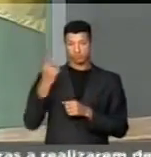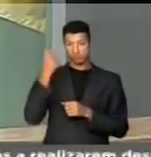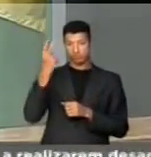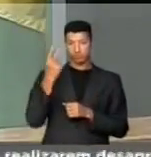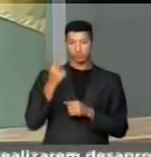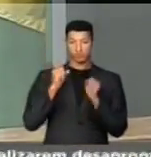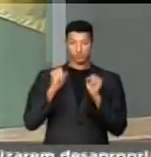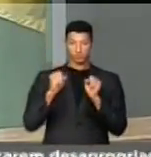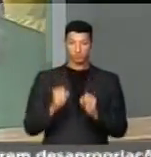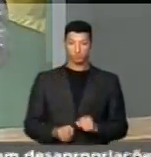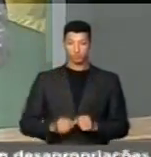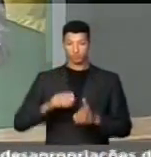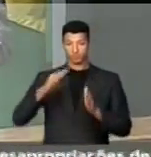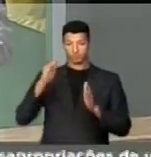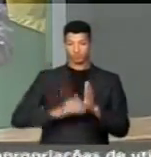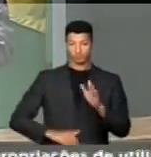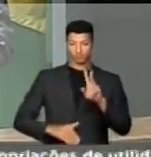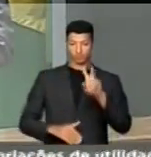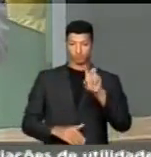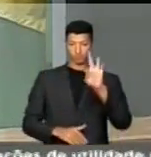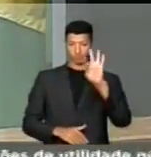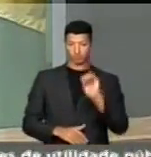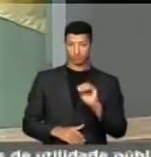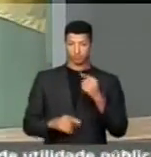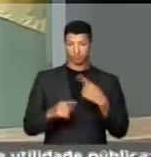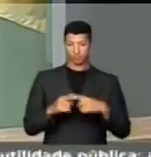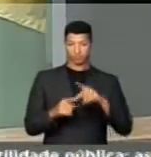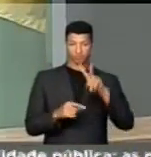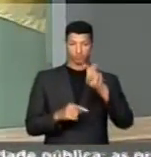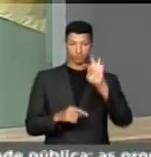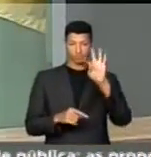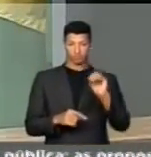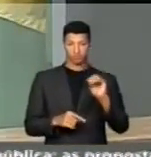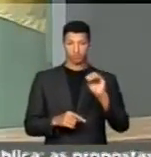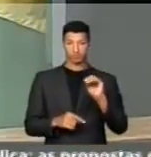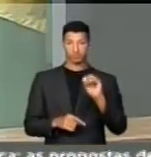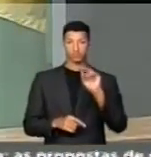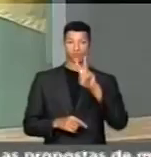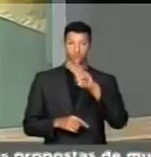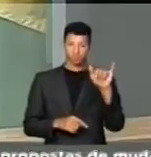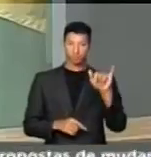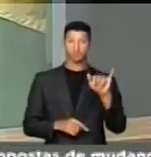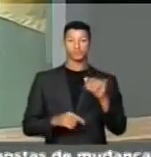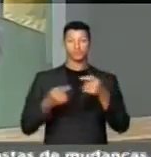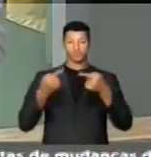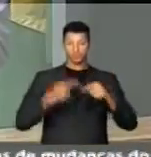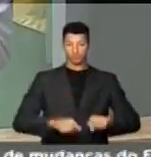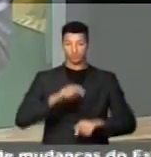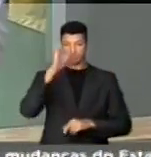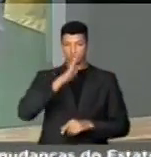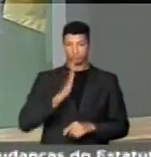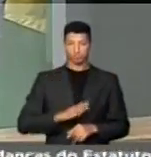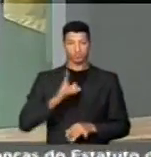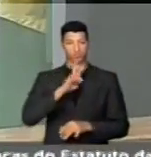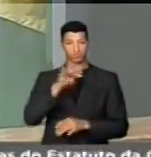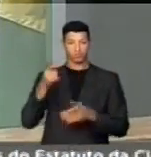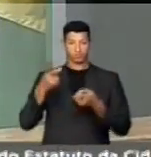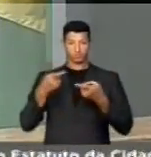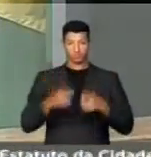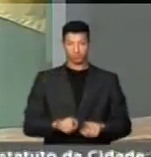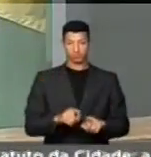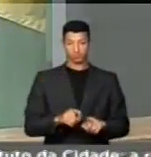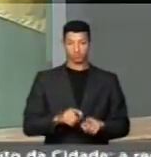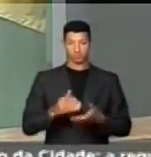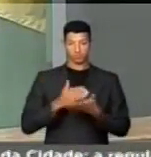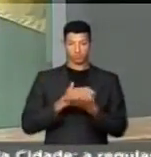o poder de derrubar o veto, porque um veto dessa natureza vai contra o Brasil, vai contra